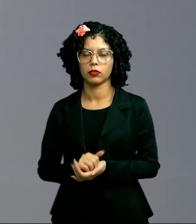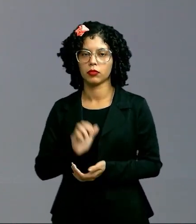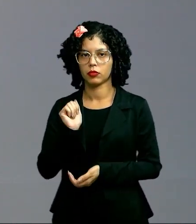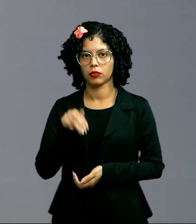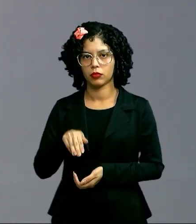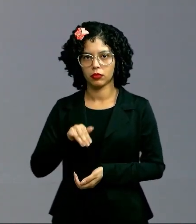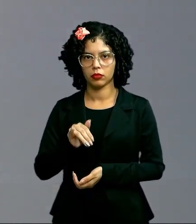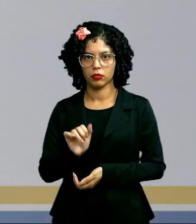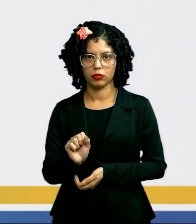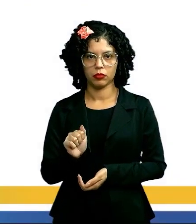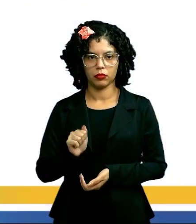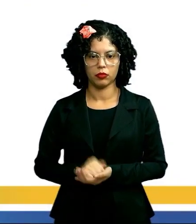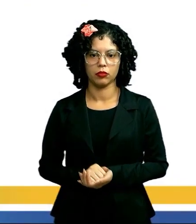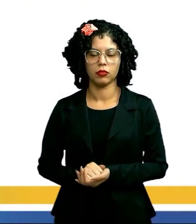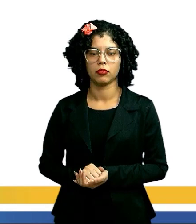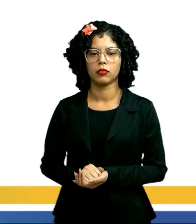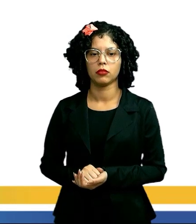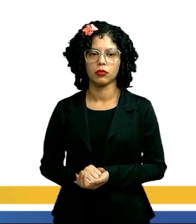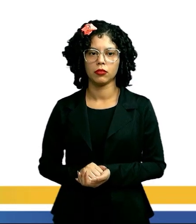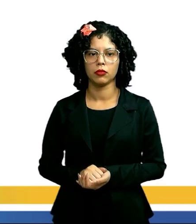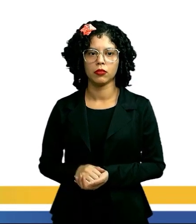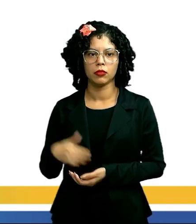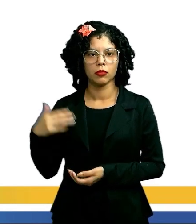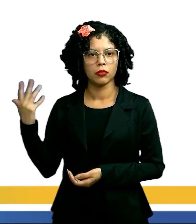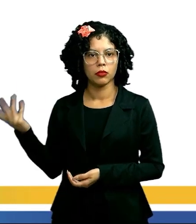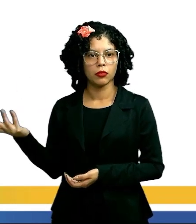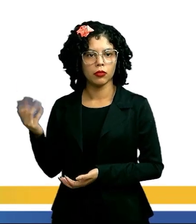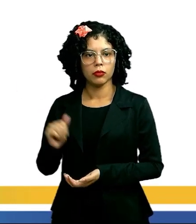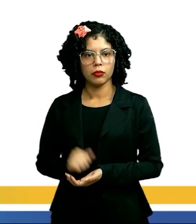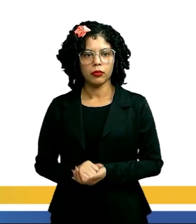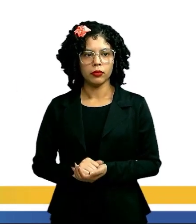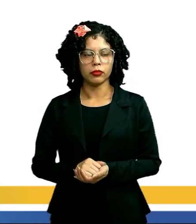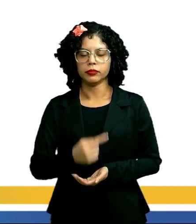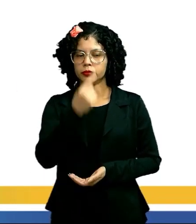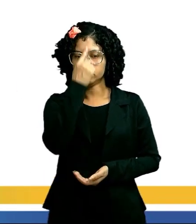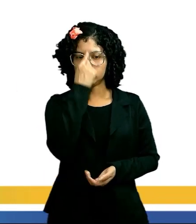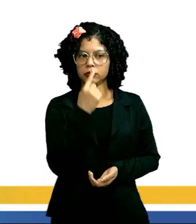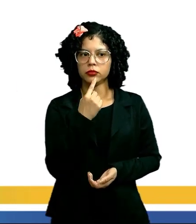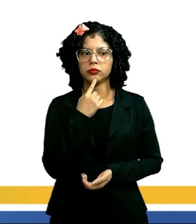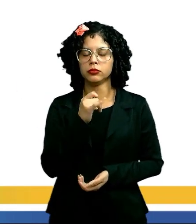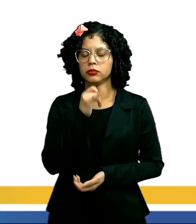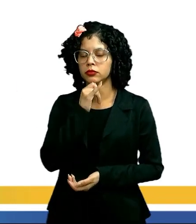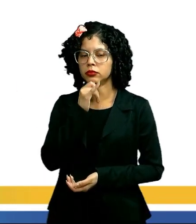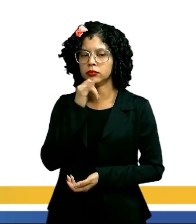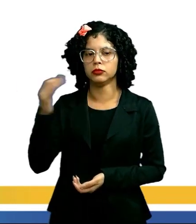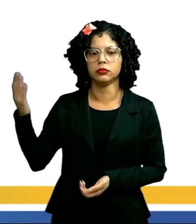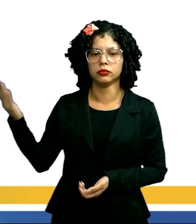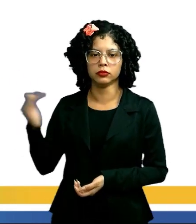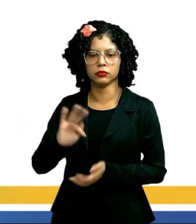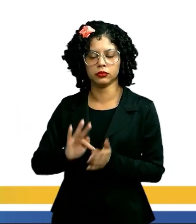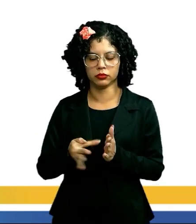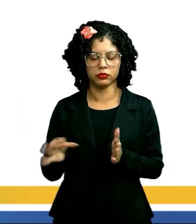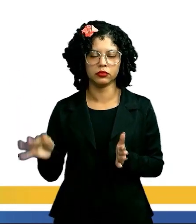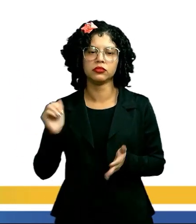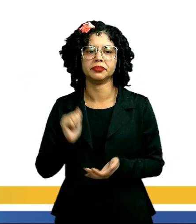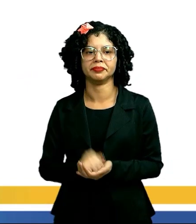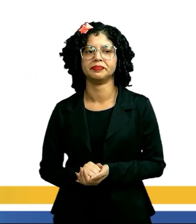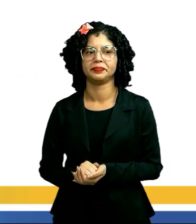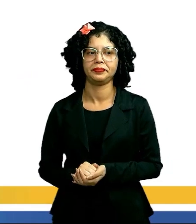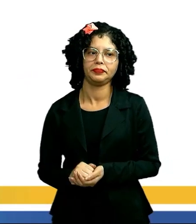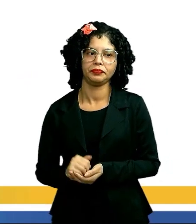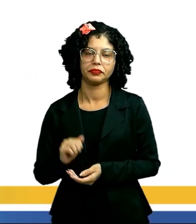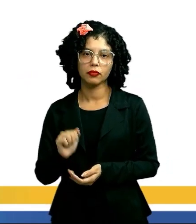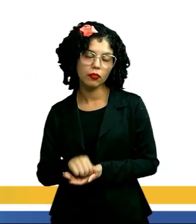amina, perfeito? Então vamos lá. Aí eu coloquei para vocês alguns exemplos, né, de funções que são